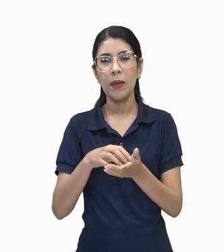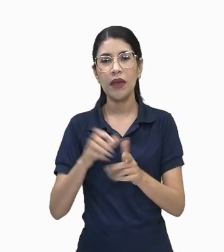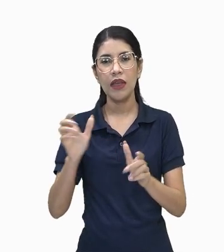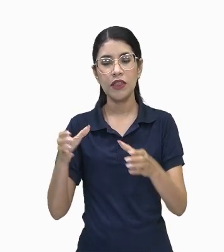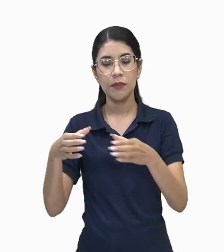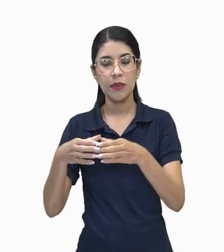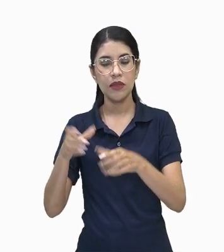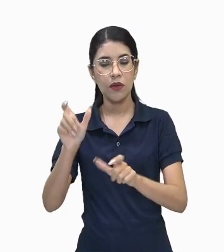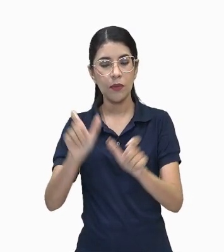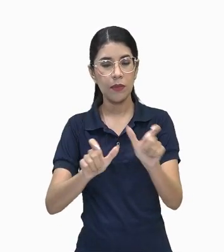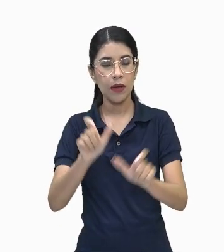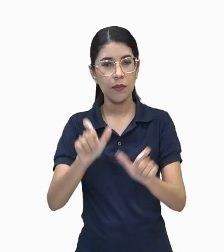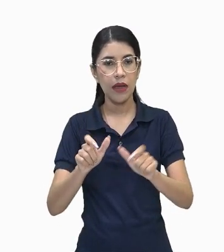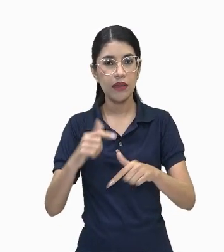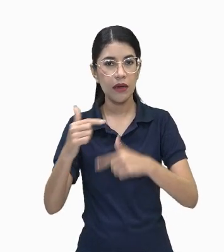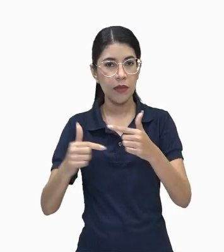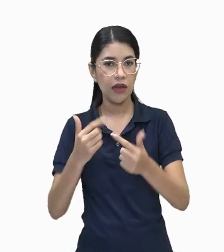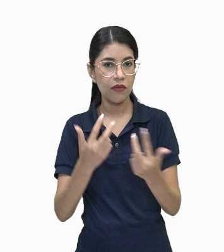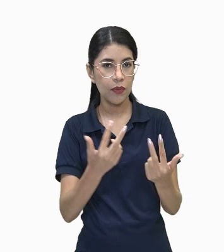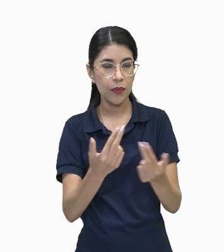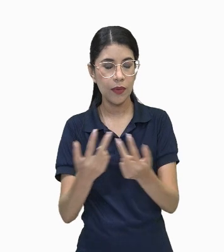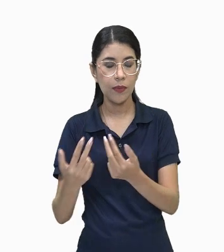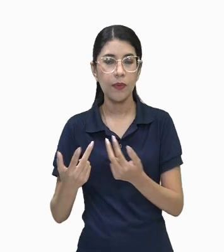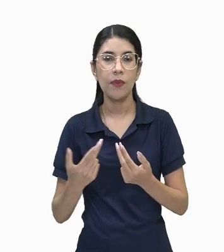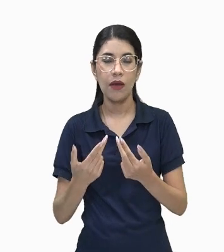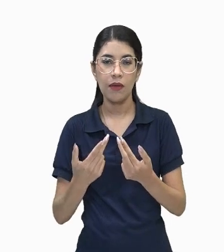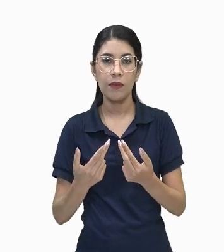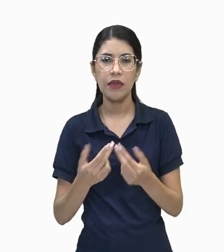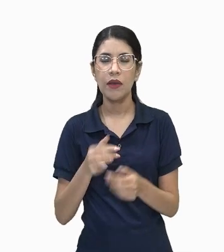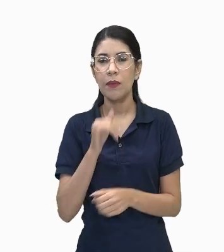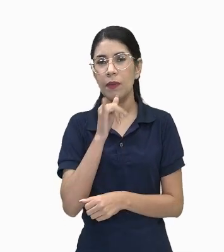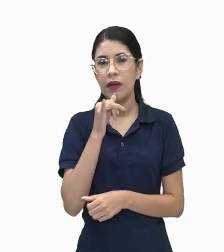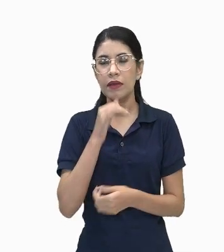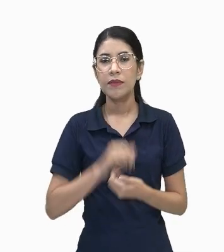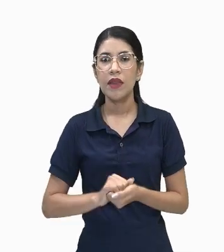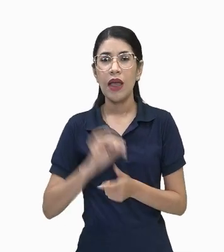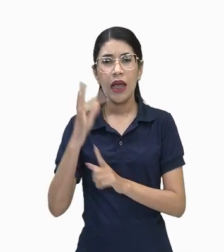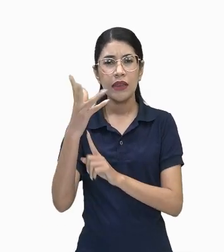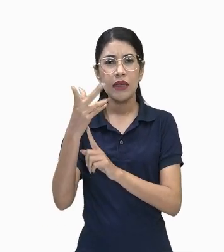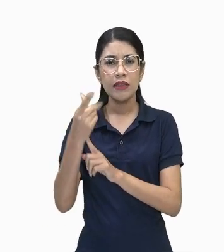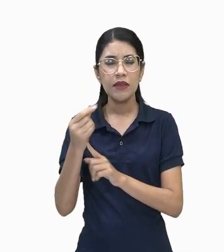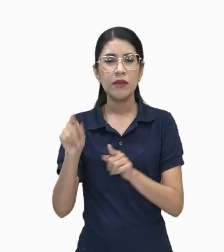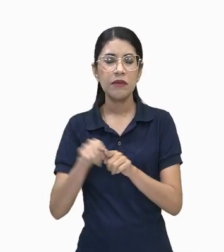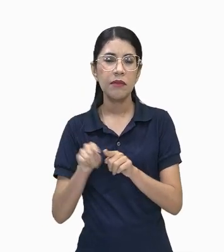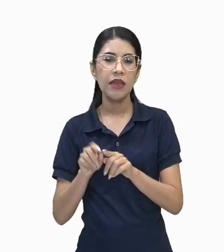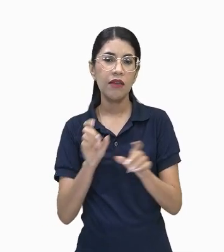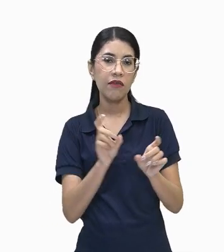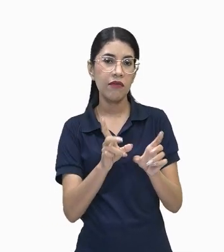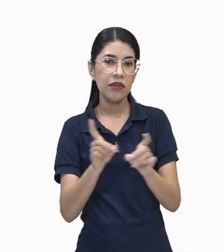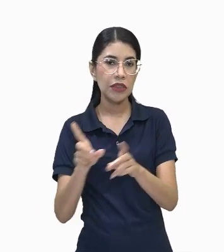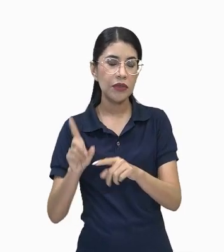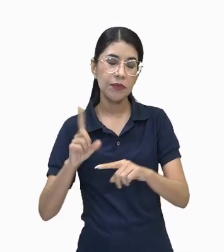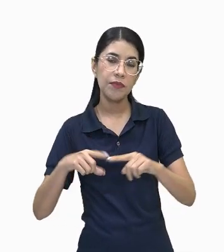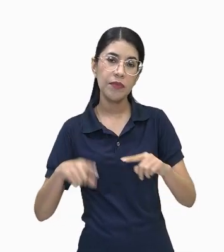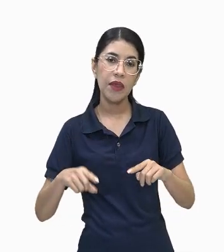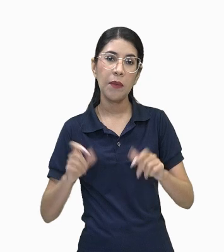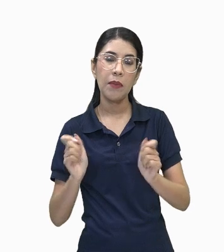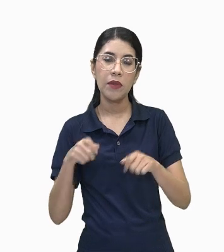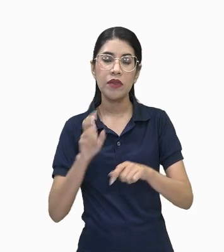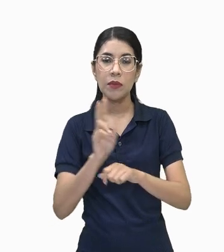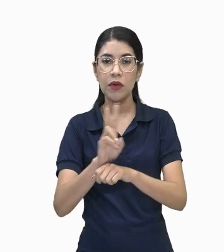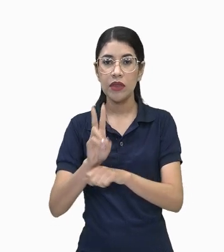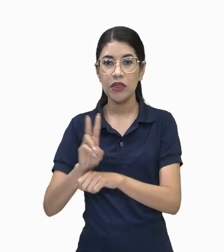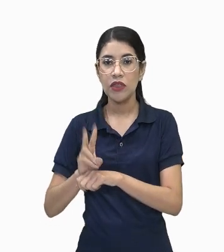a mesma função. Olha só, gente. Então vamos fazer o seguinte, os artesãos que também comercializavam, para proteger o seu